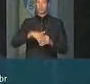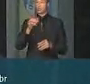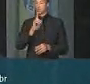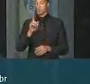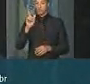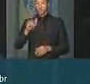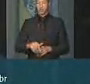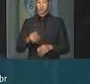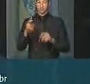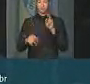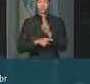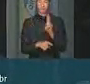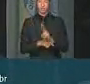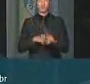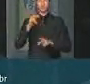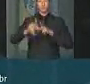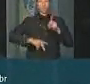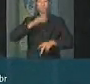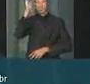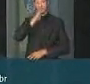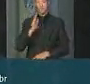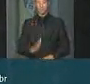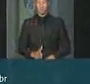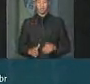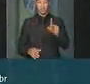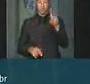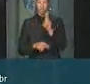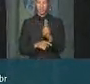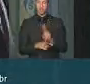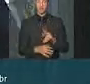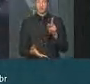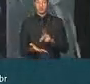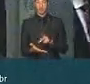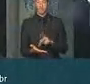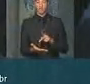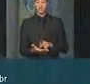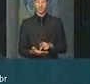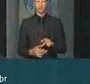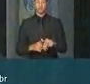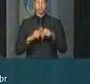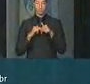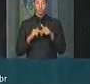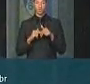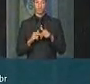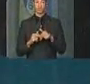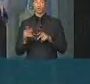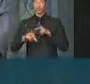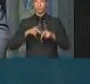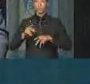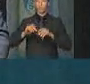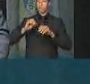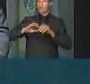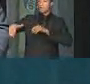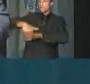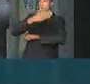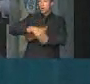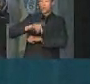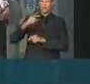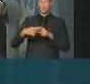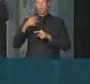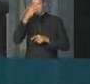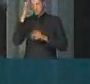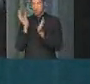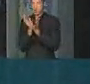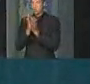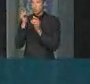não isso é defesa do povo brasileiro isso é defesa da verdade por isso que o povo vai para a rua não é porque esse ou